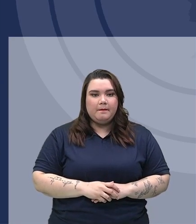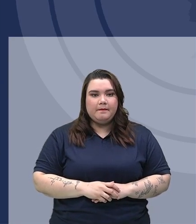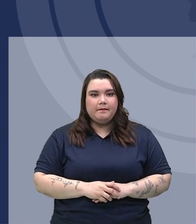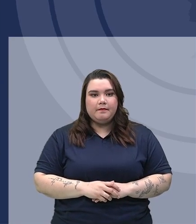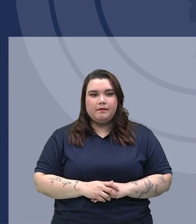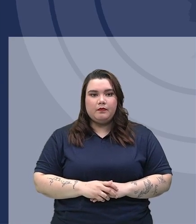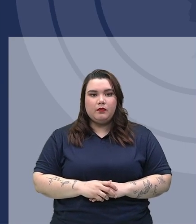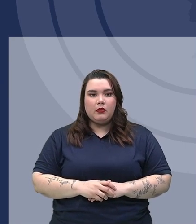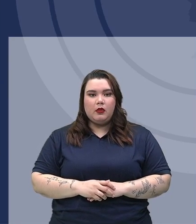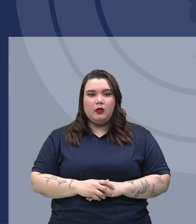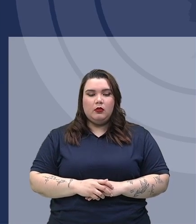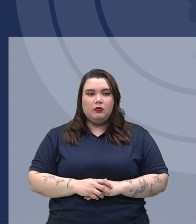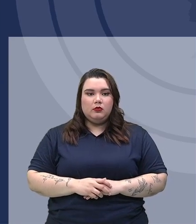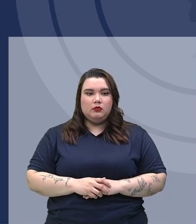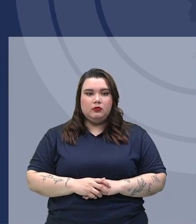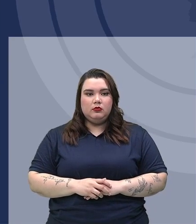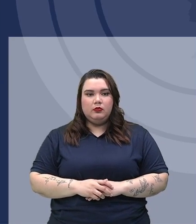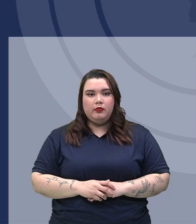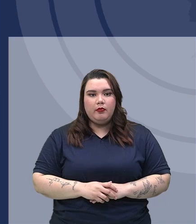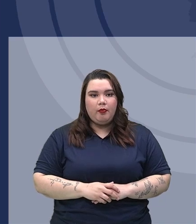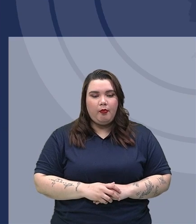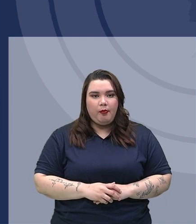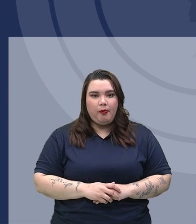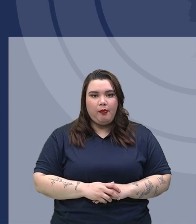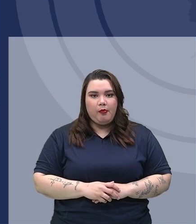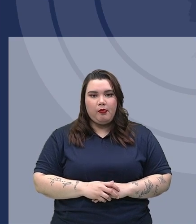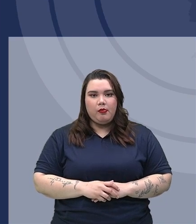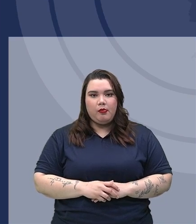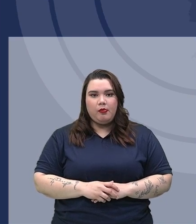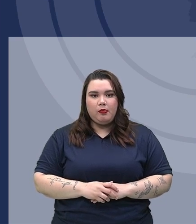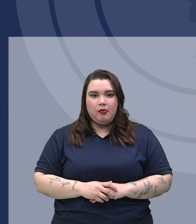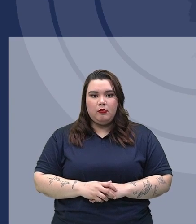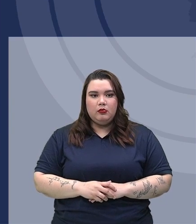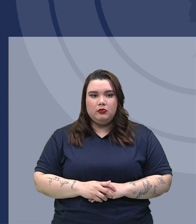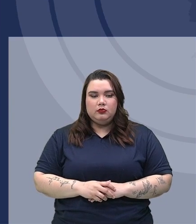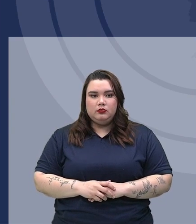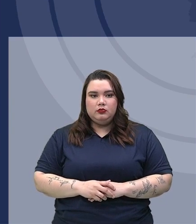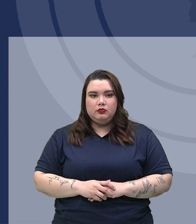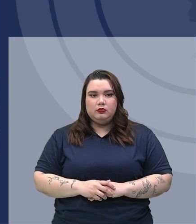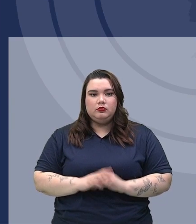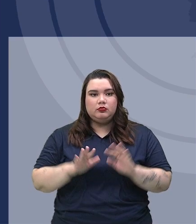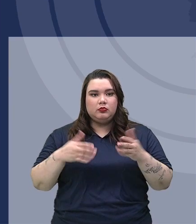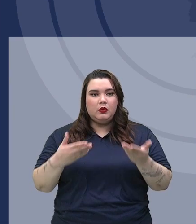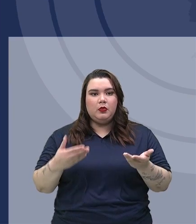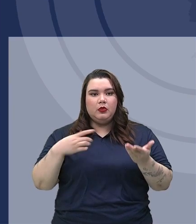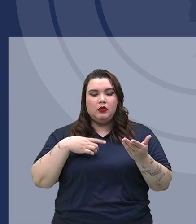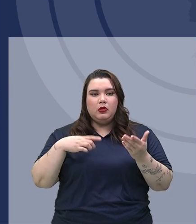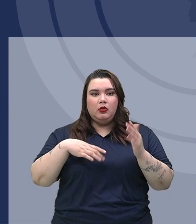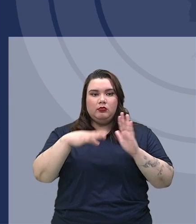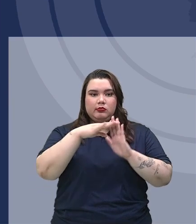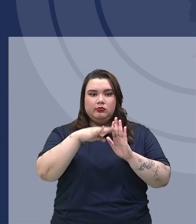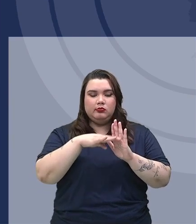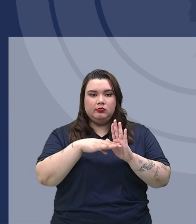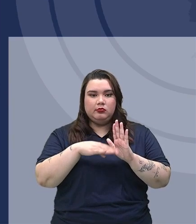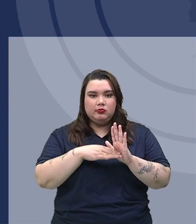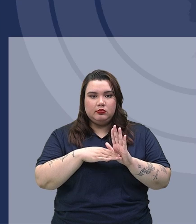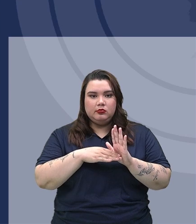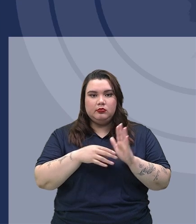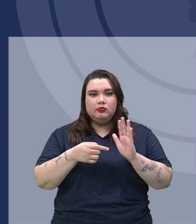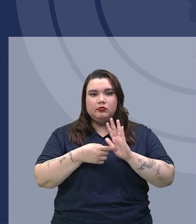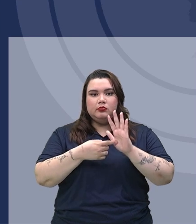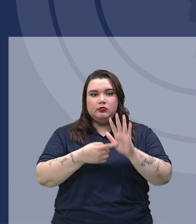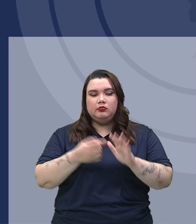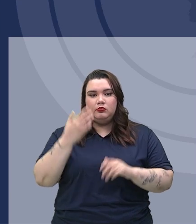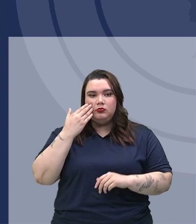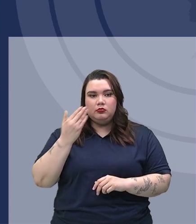olha, da nossa... nós temos aqui os critérios, né? Aí aqui, olha,